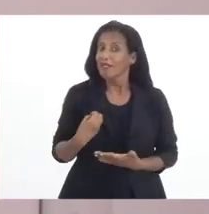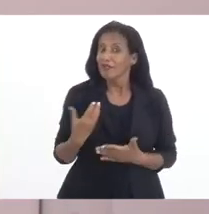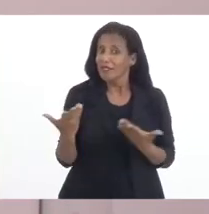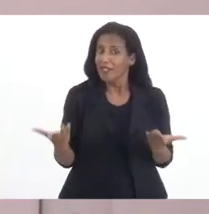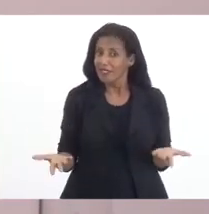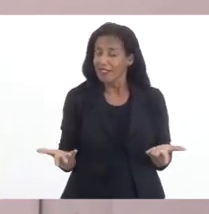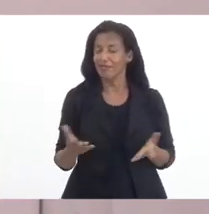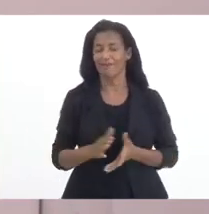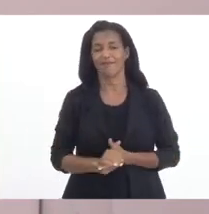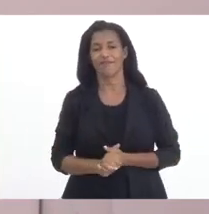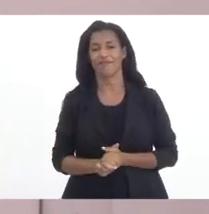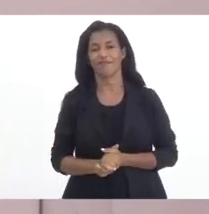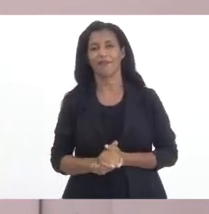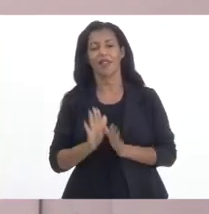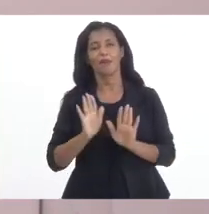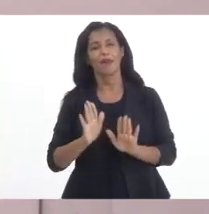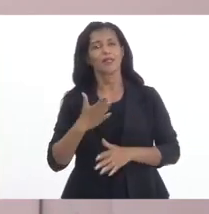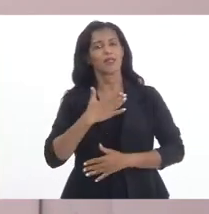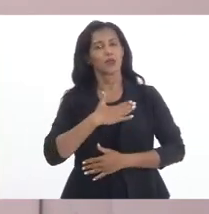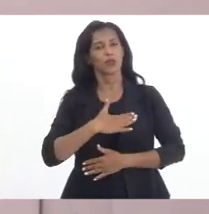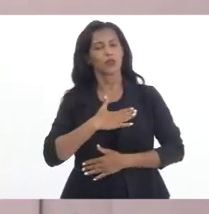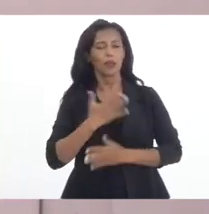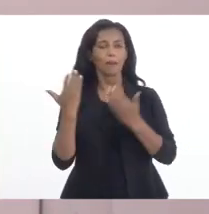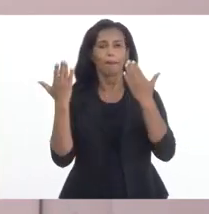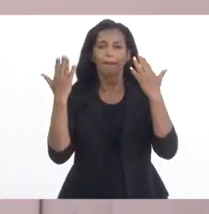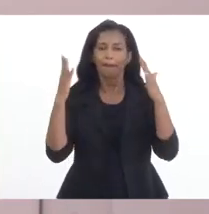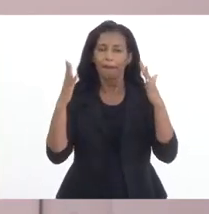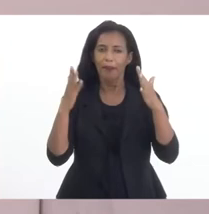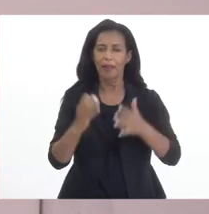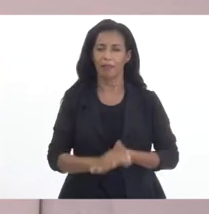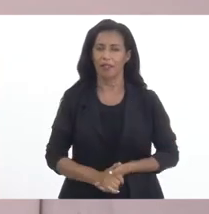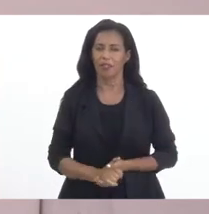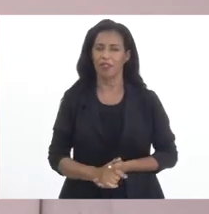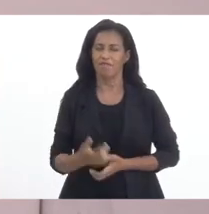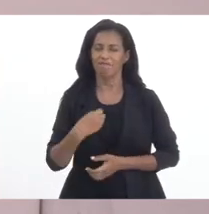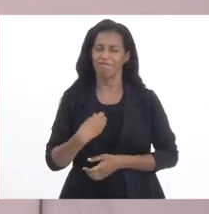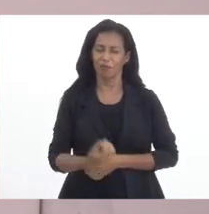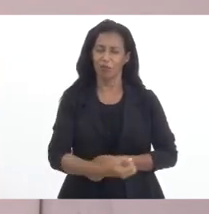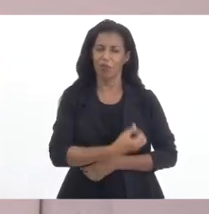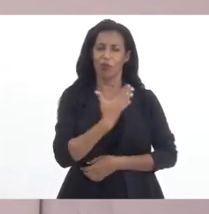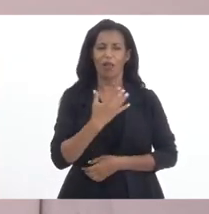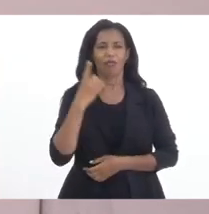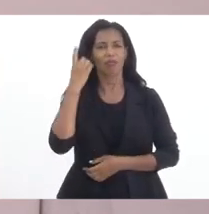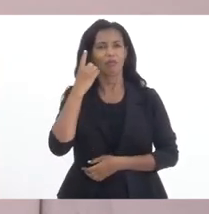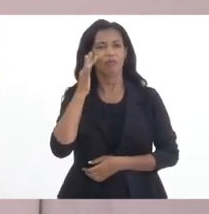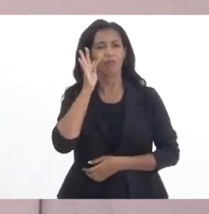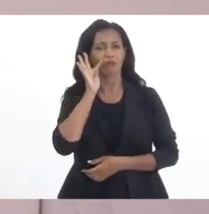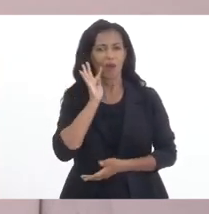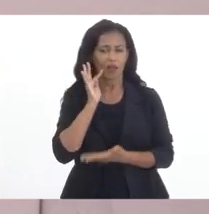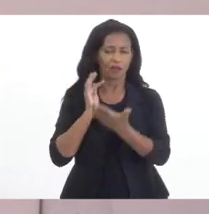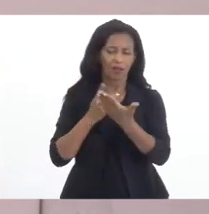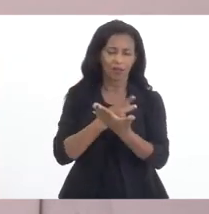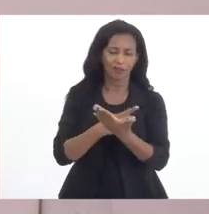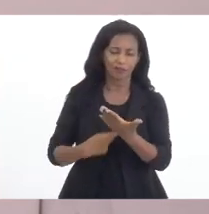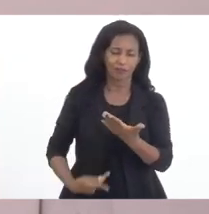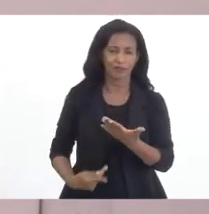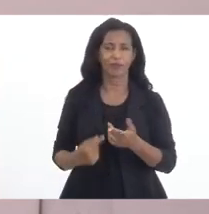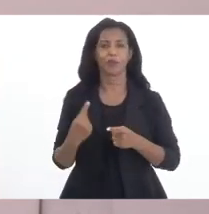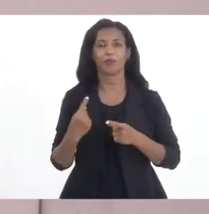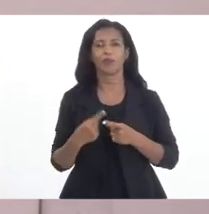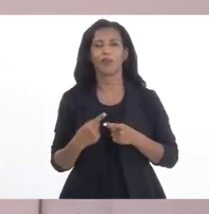luta é complicada. Mas eu gostaria de dar parabéns emocionados ao deputado Flávio Serafim, nosso presidente,